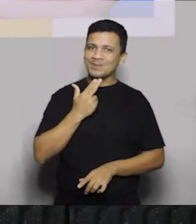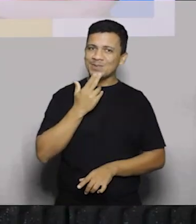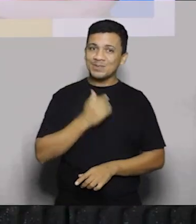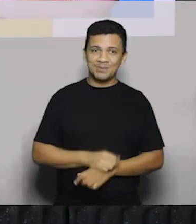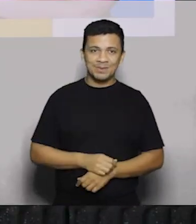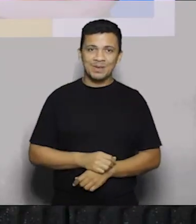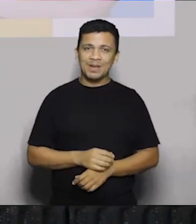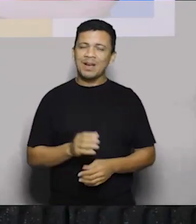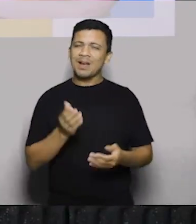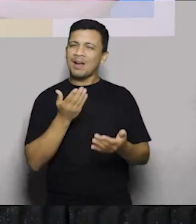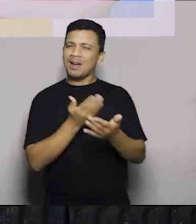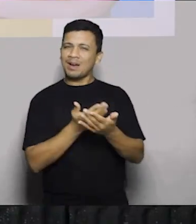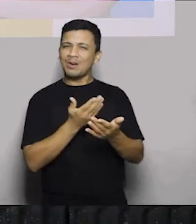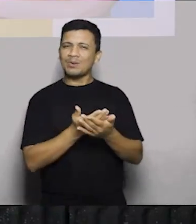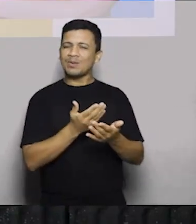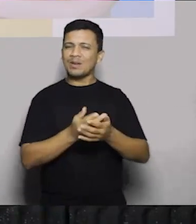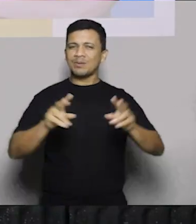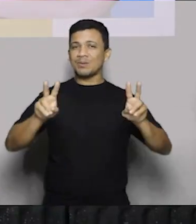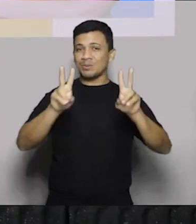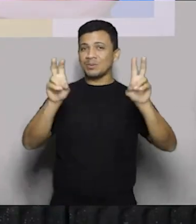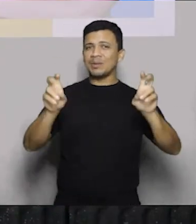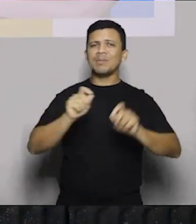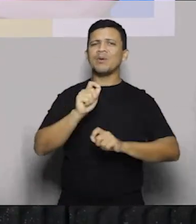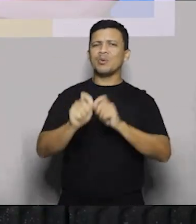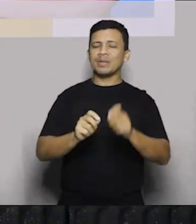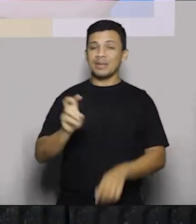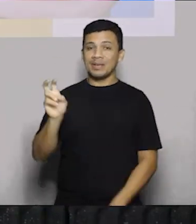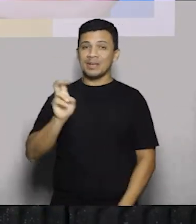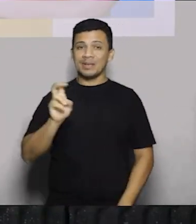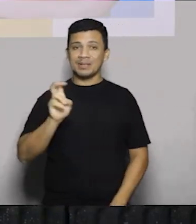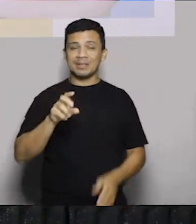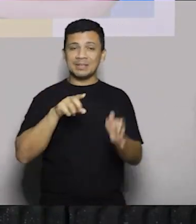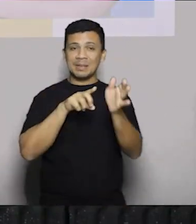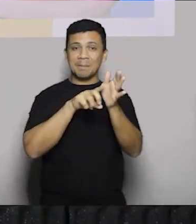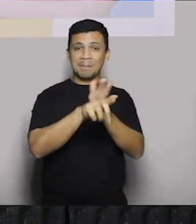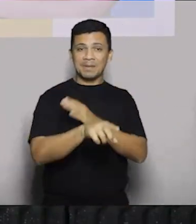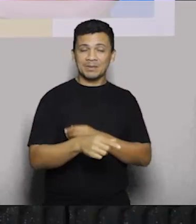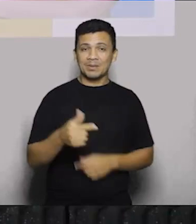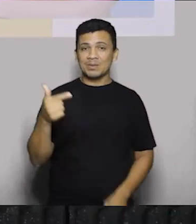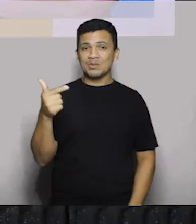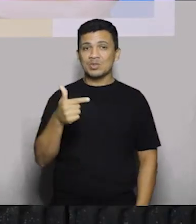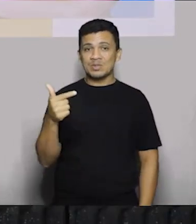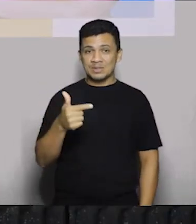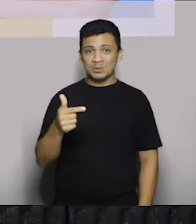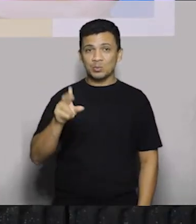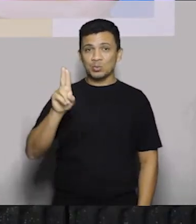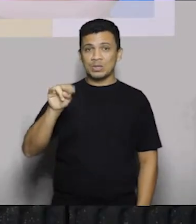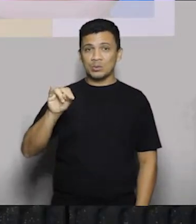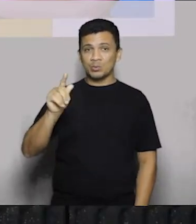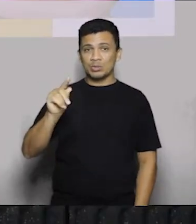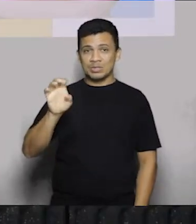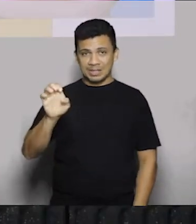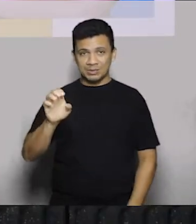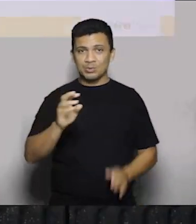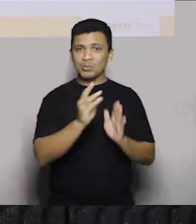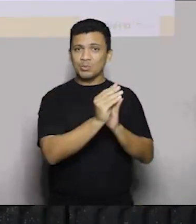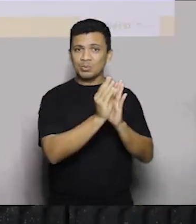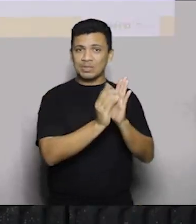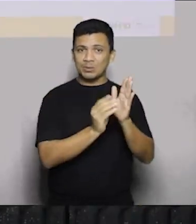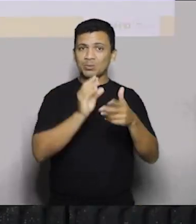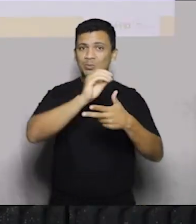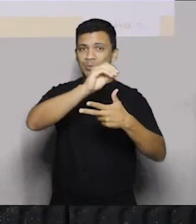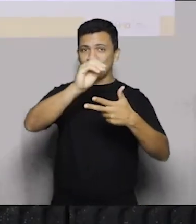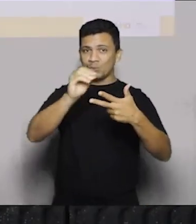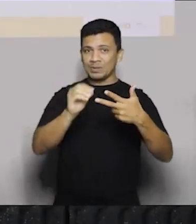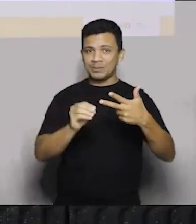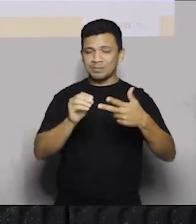nessa videoaula, a gente vai tratar sobre a quinta questão da segunda unidade desse conteúdo aí do Enem, beleza? Então vamos lá.